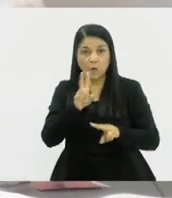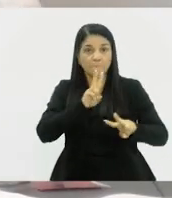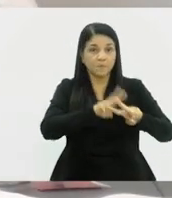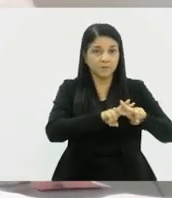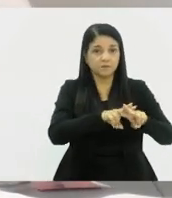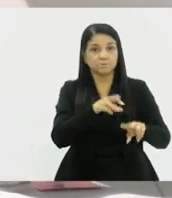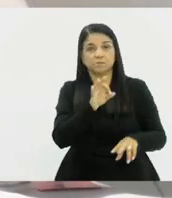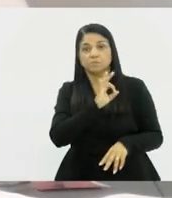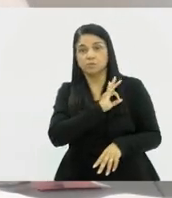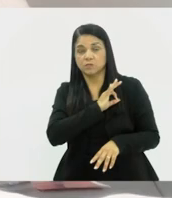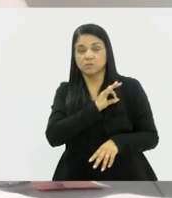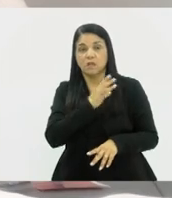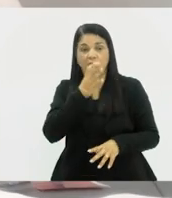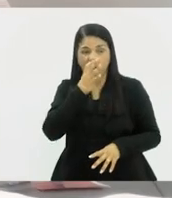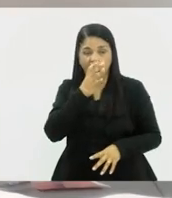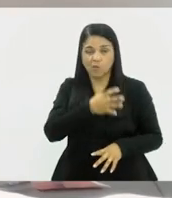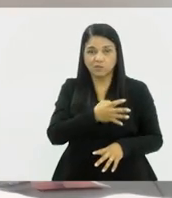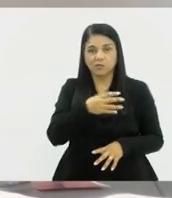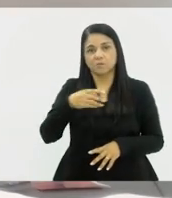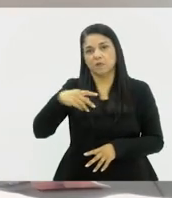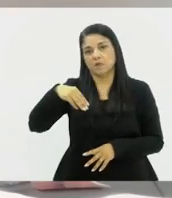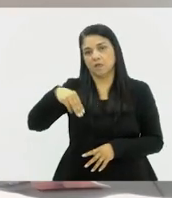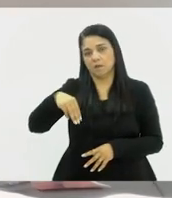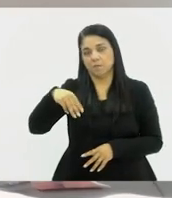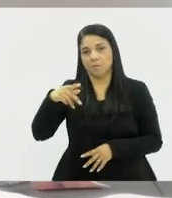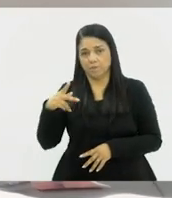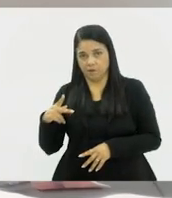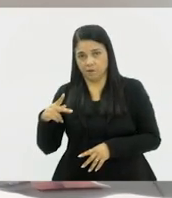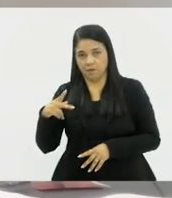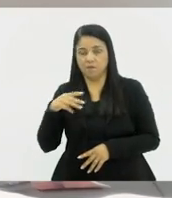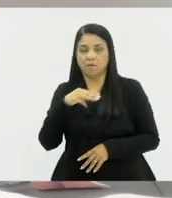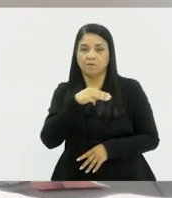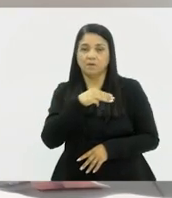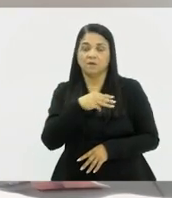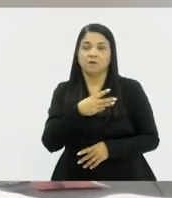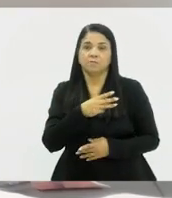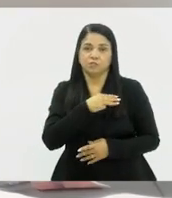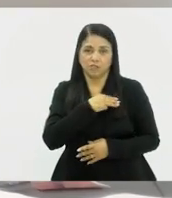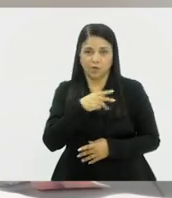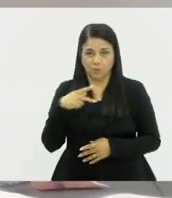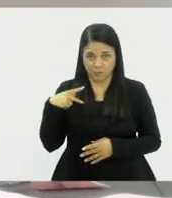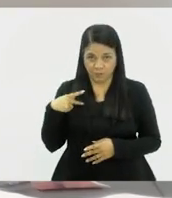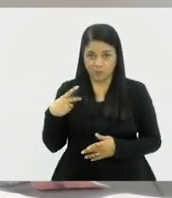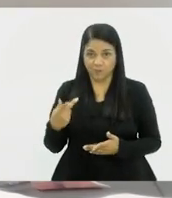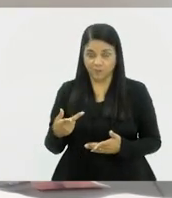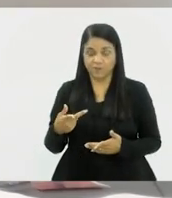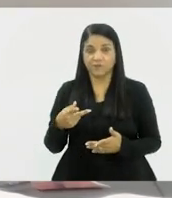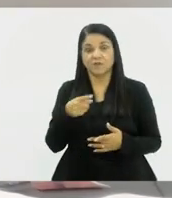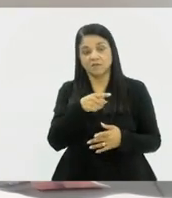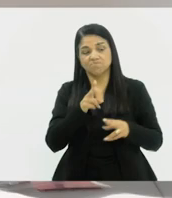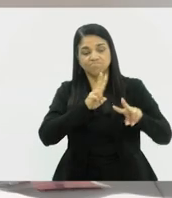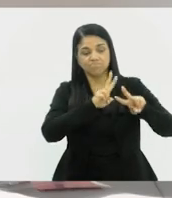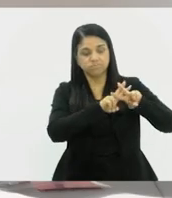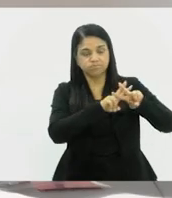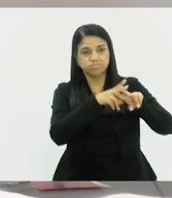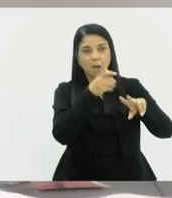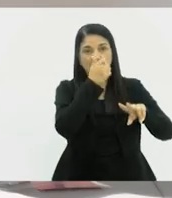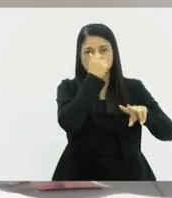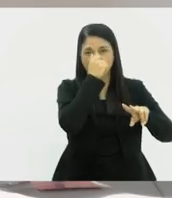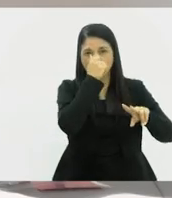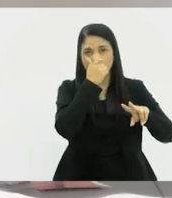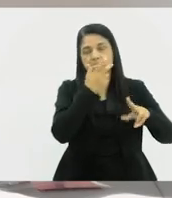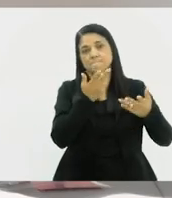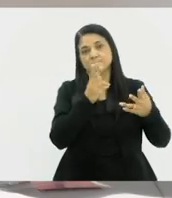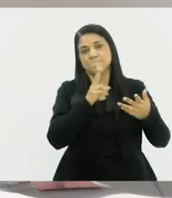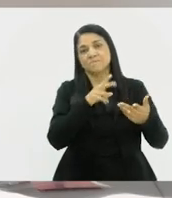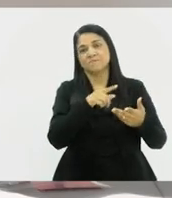policiais acusadas pelo MP e vão engordar a superpopulação carcerária